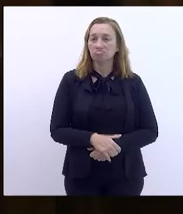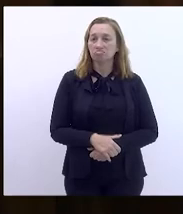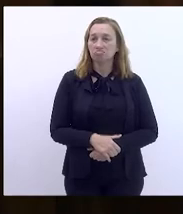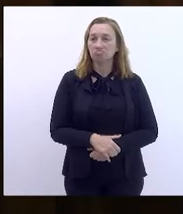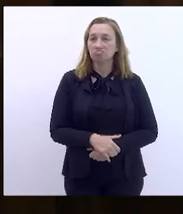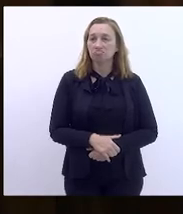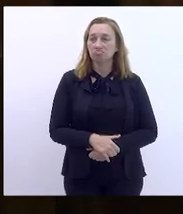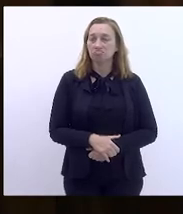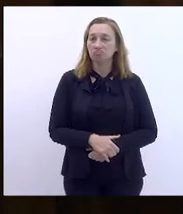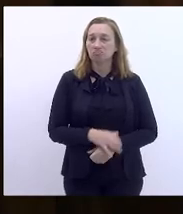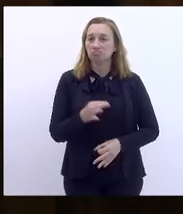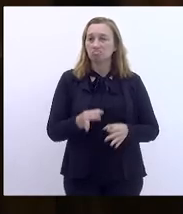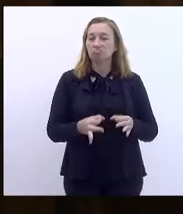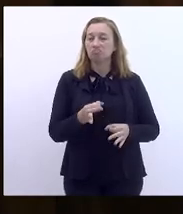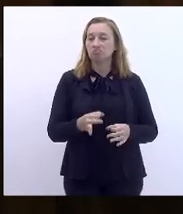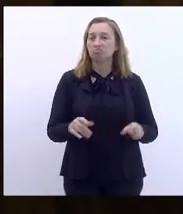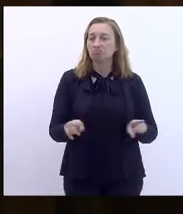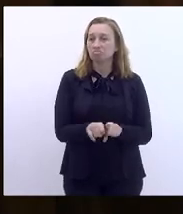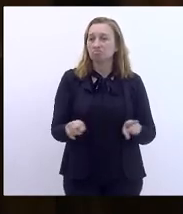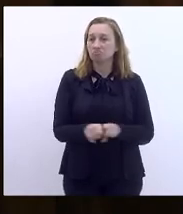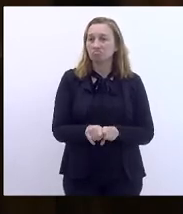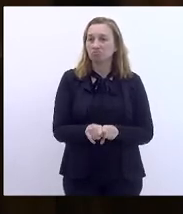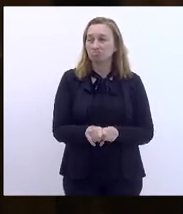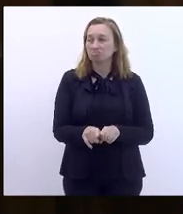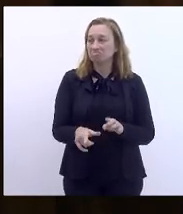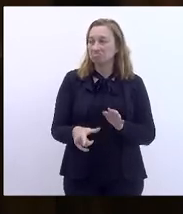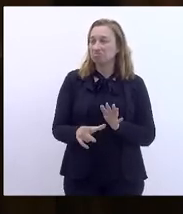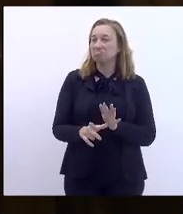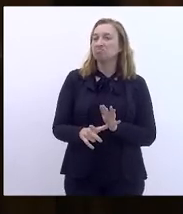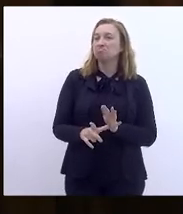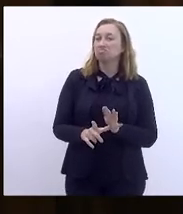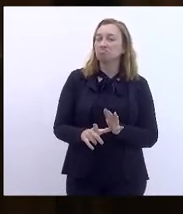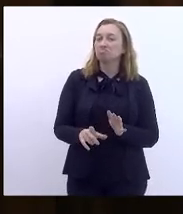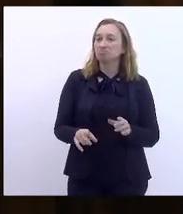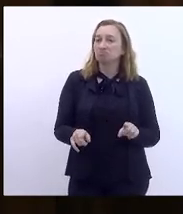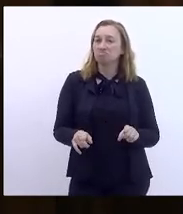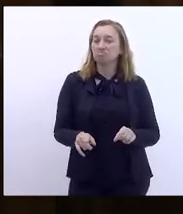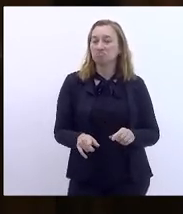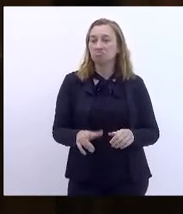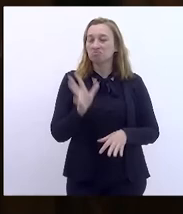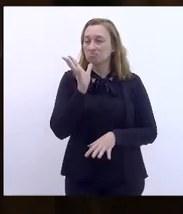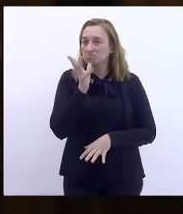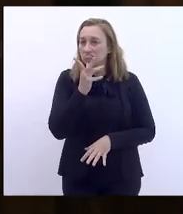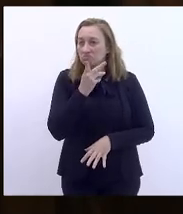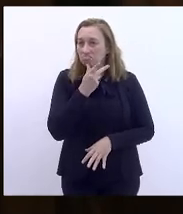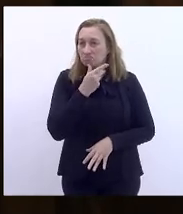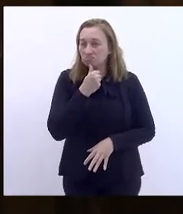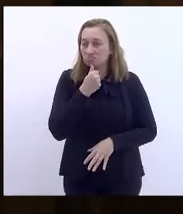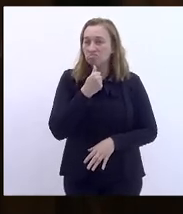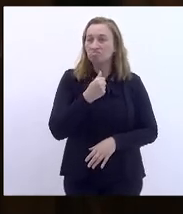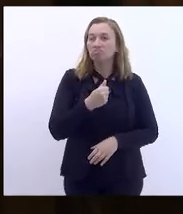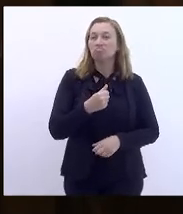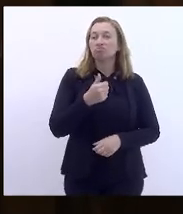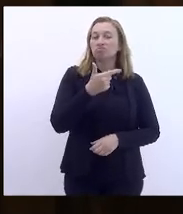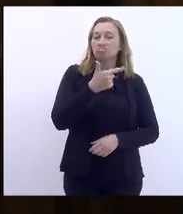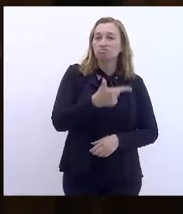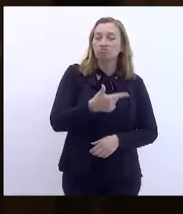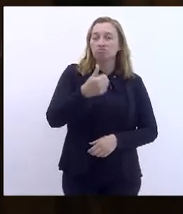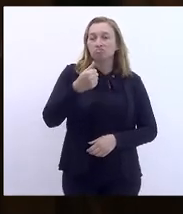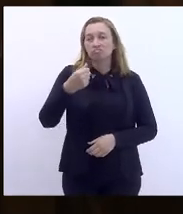o rio judiciário também não fica muito atrás é muito Moroso desde